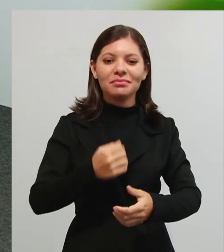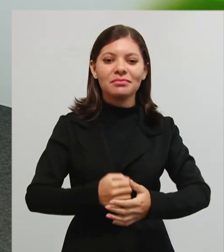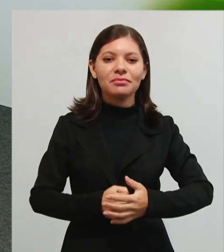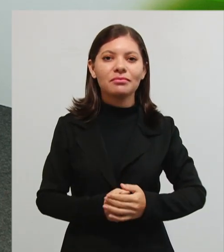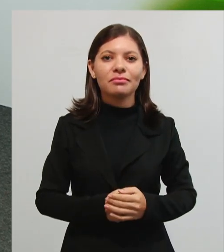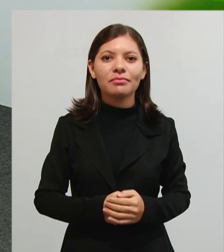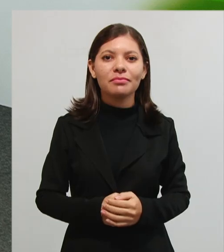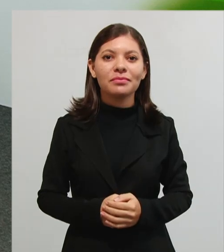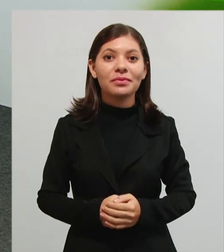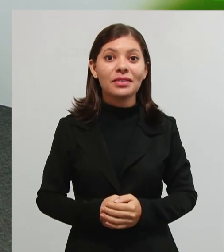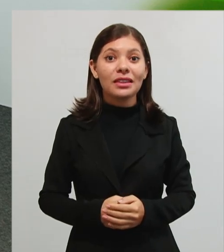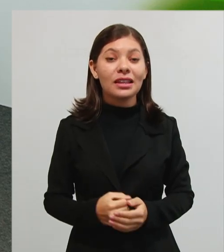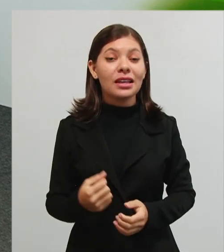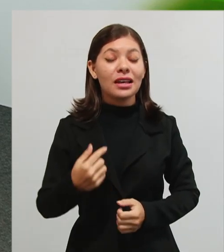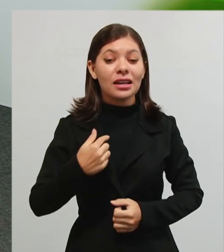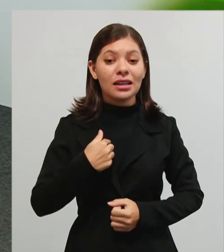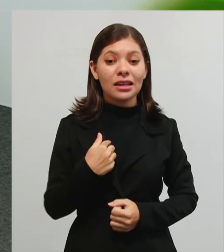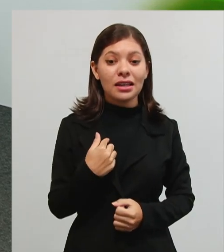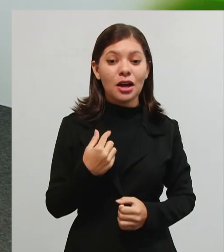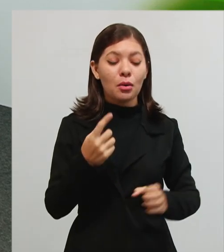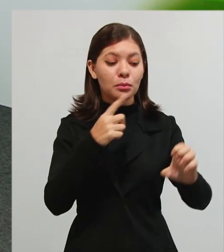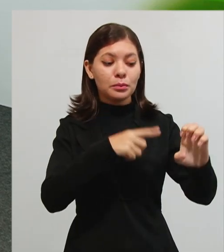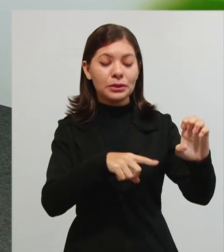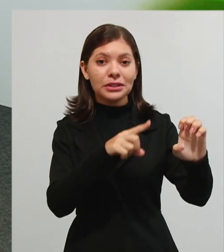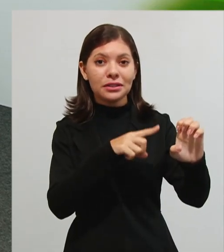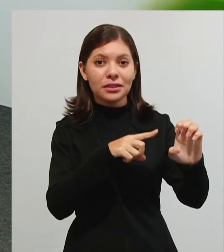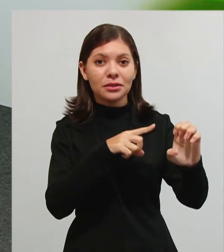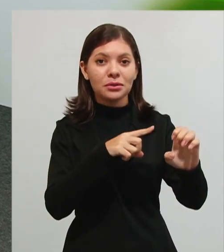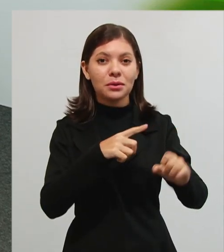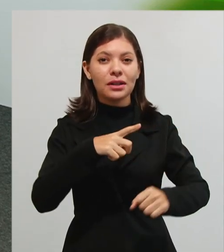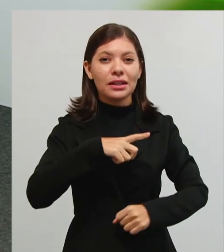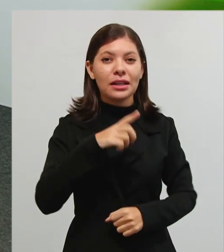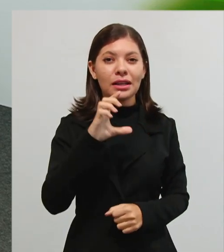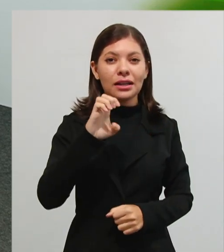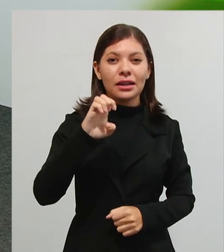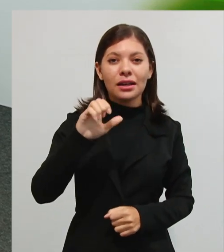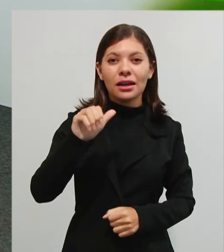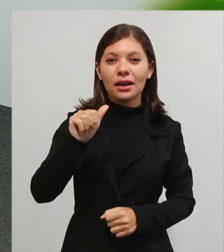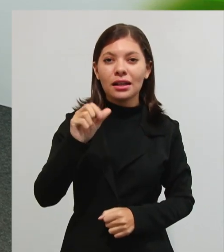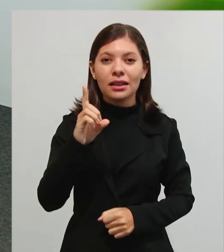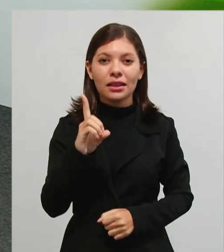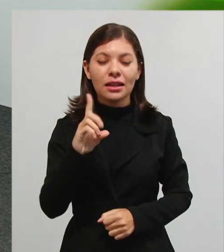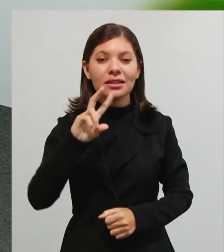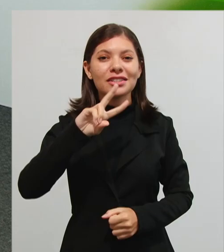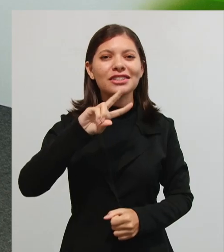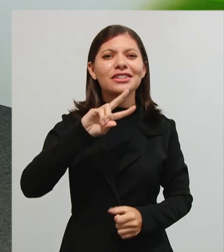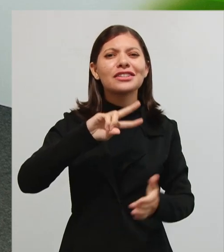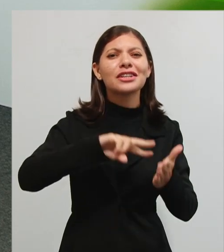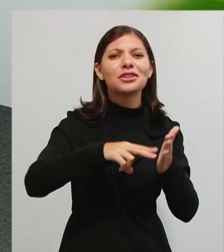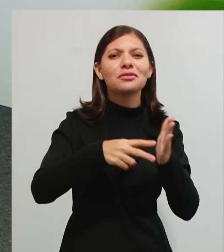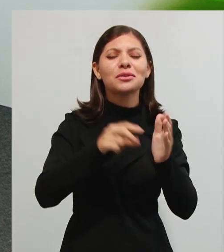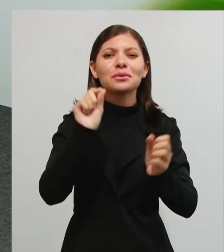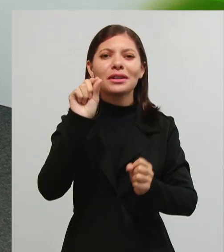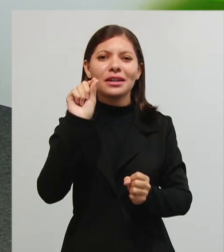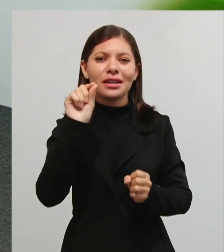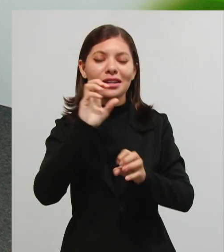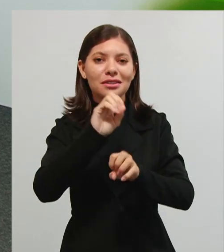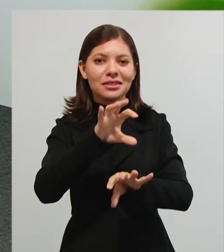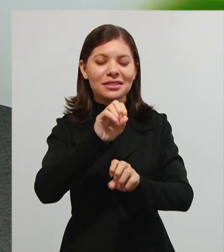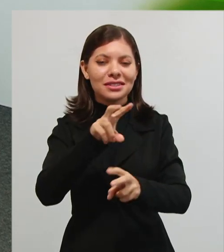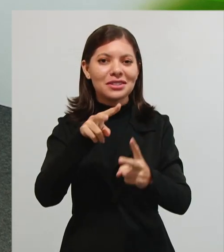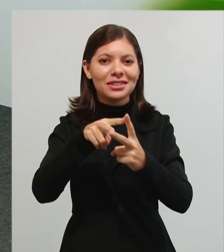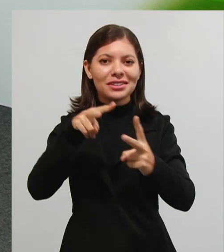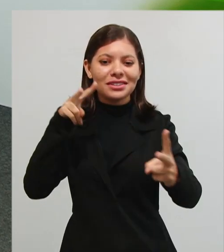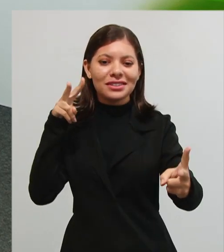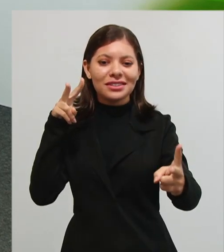geométrica. Aqui ao meu lado esquerdo, nós temos a sigla EAD, que significa Educação à